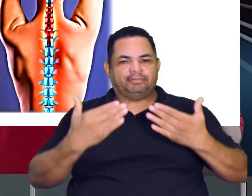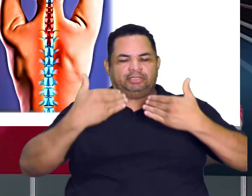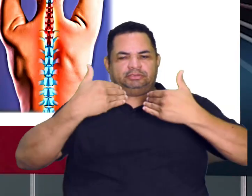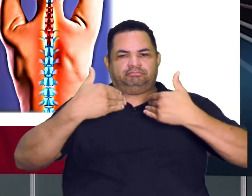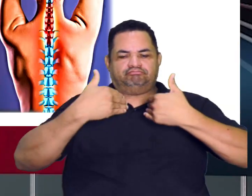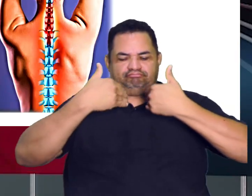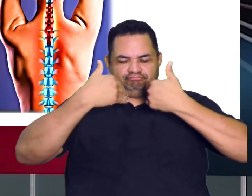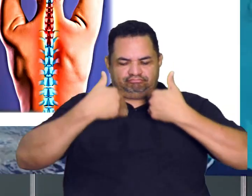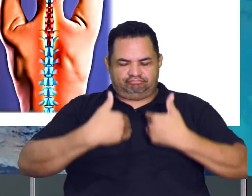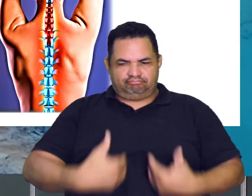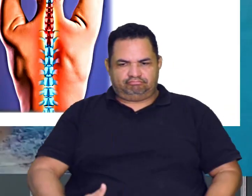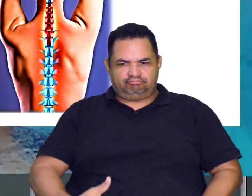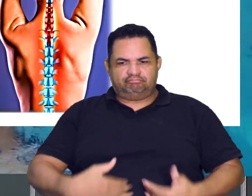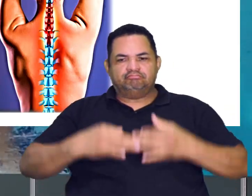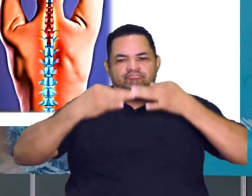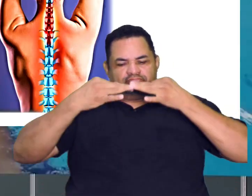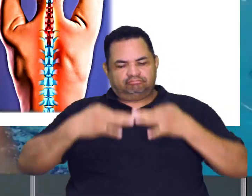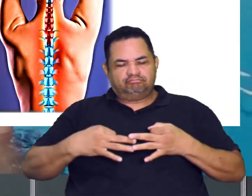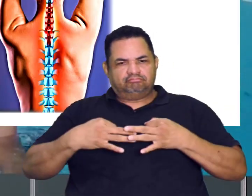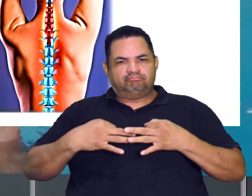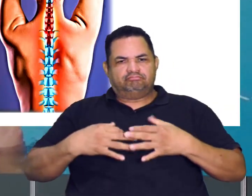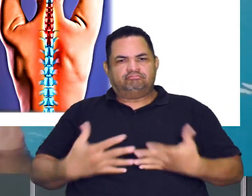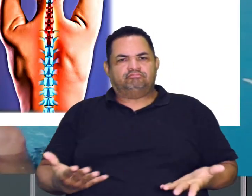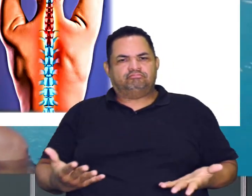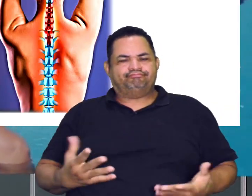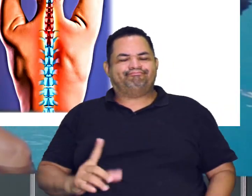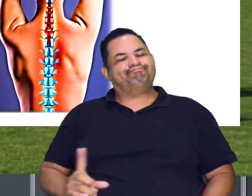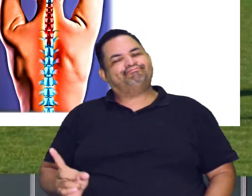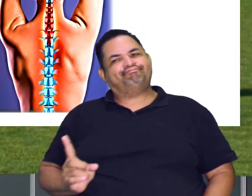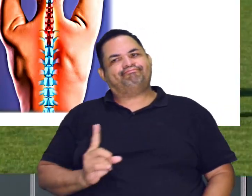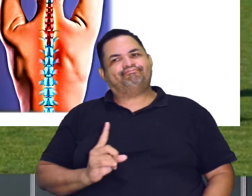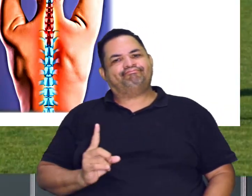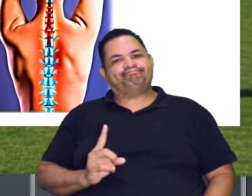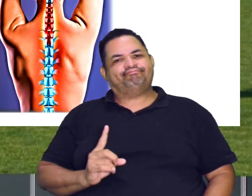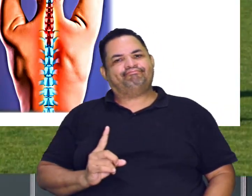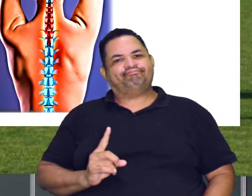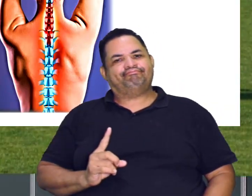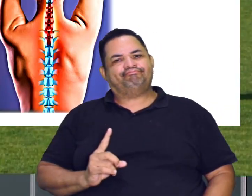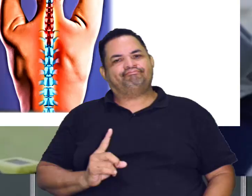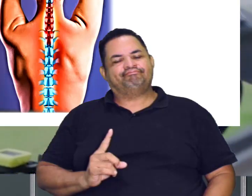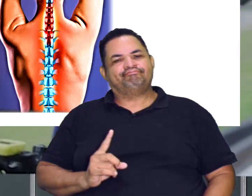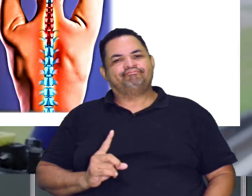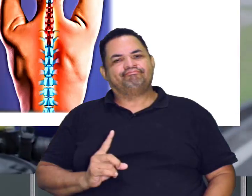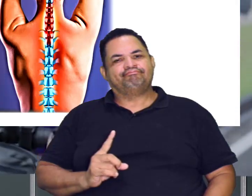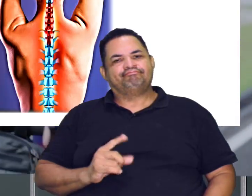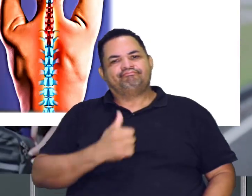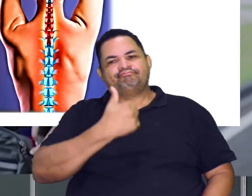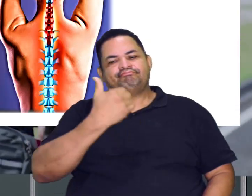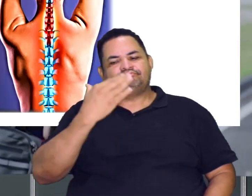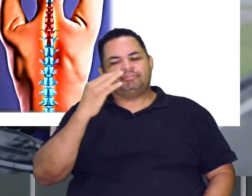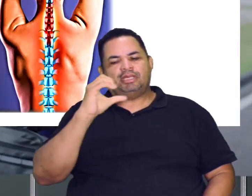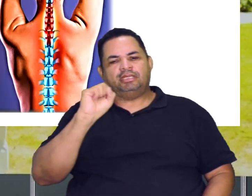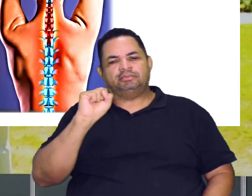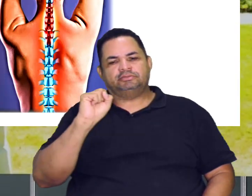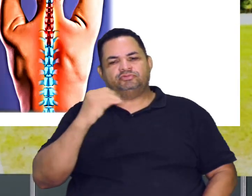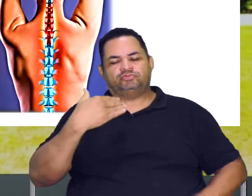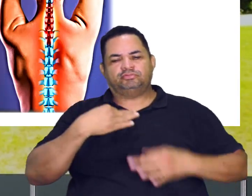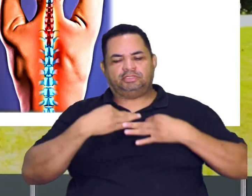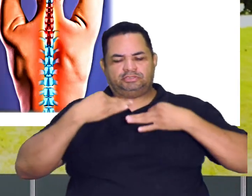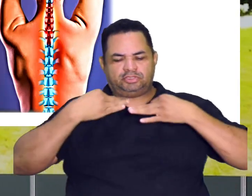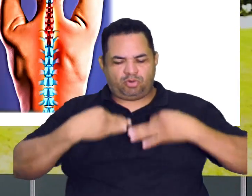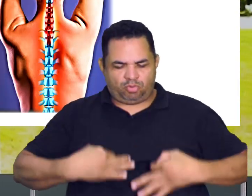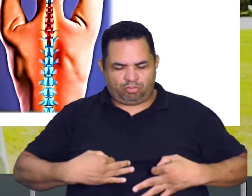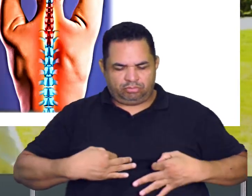sua postura, caríssimo estudante, está correta? Não, né? Então, vou te dar aí 10 segundos para tu te alinhar